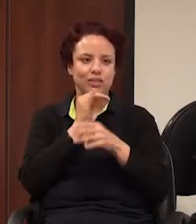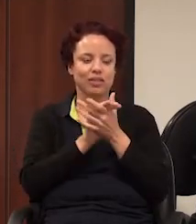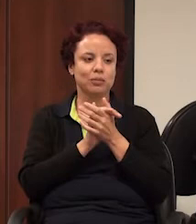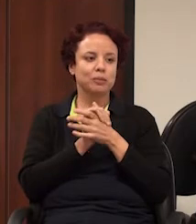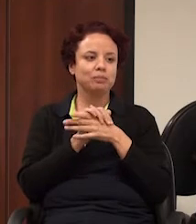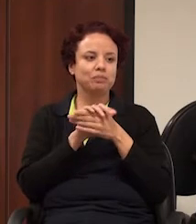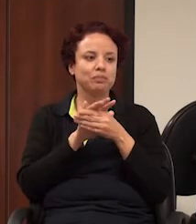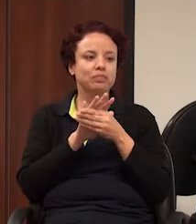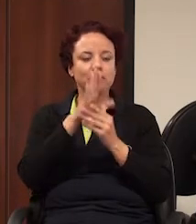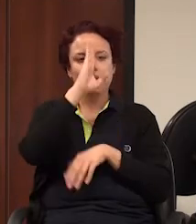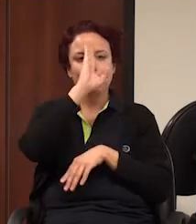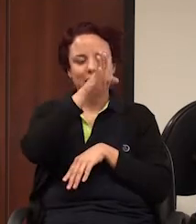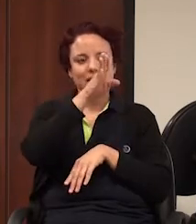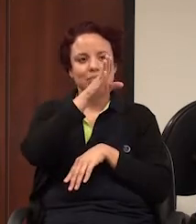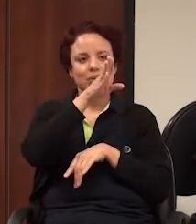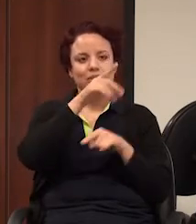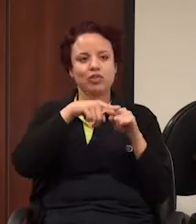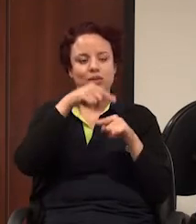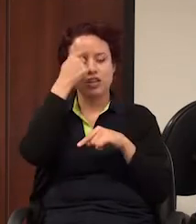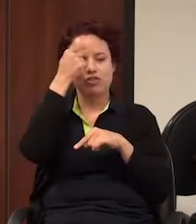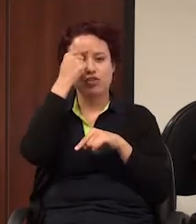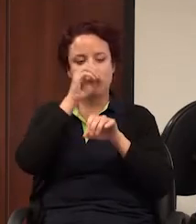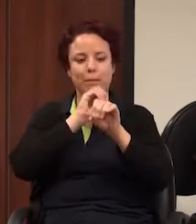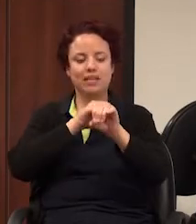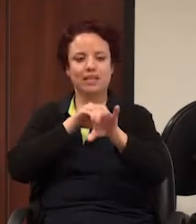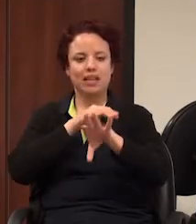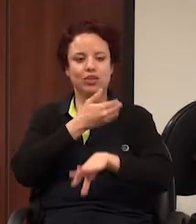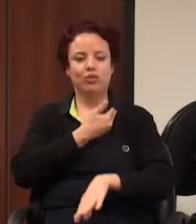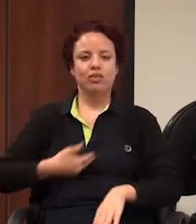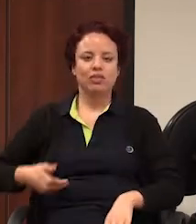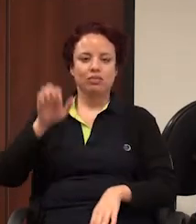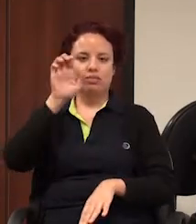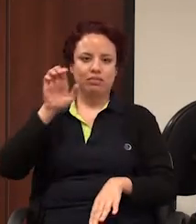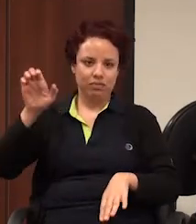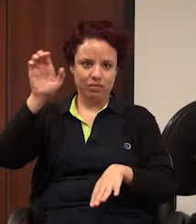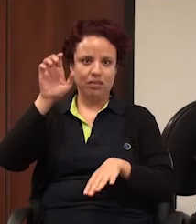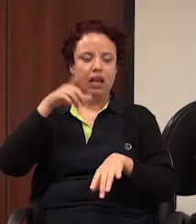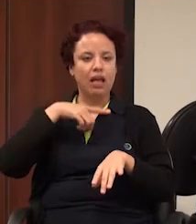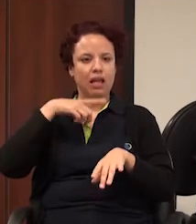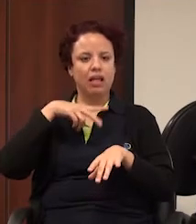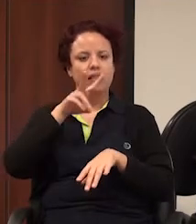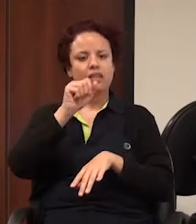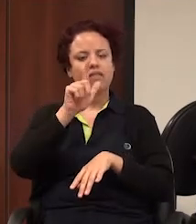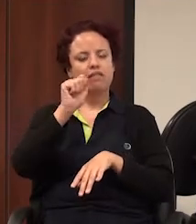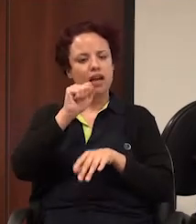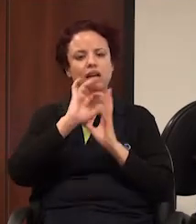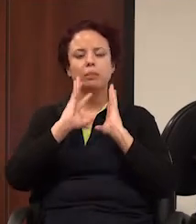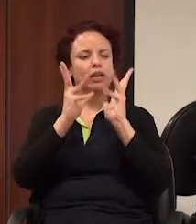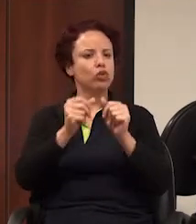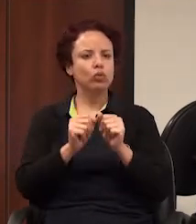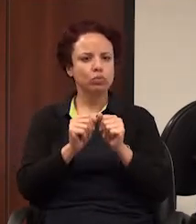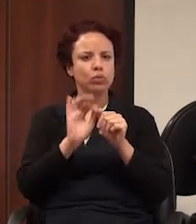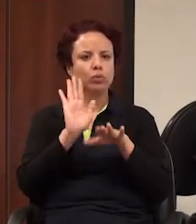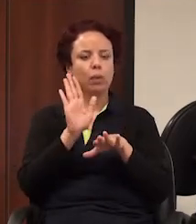aí, principalmente, quando você pega a educação estadual. Vaga tem para todo mundo. Né? Só que assim, qual